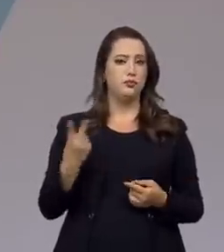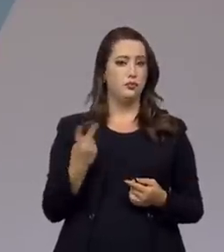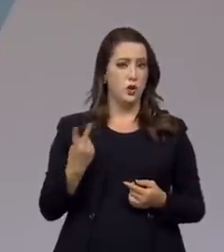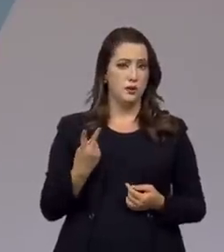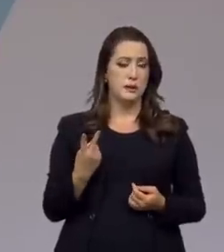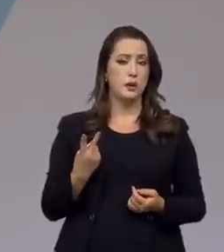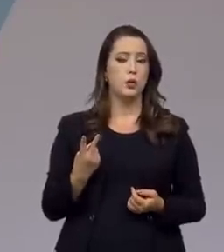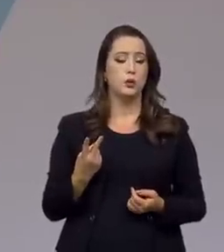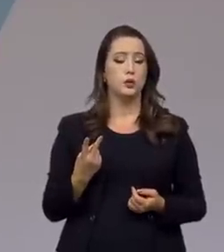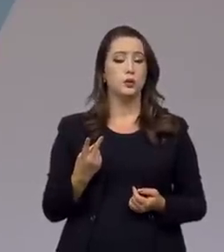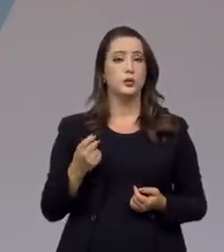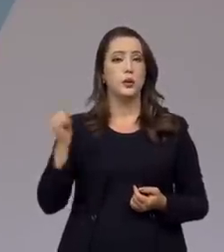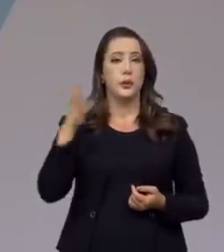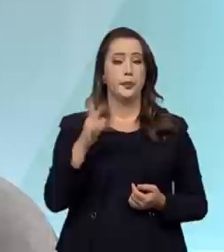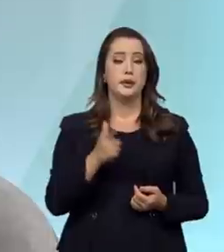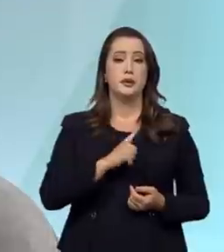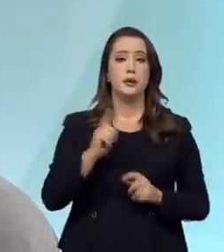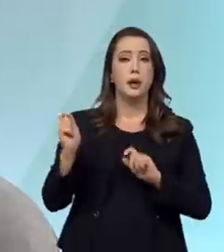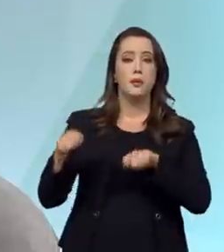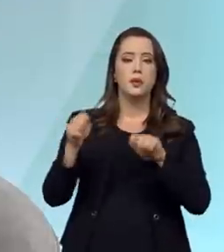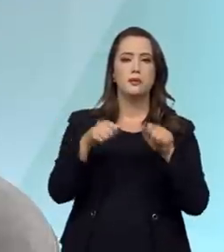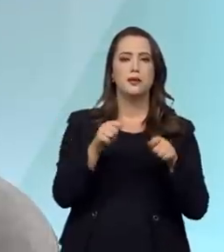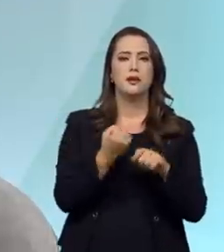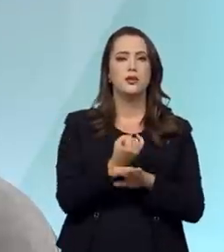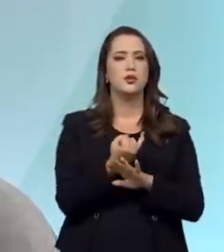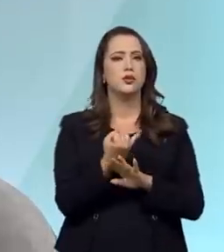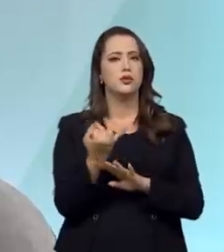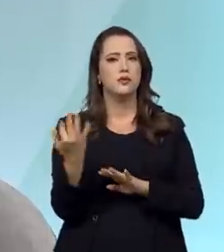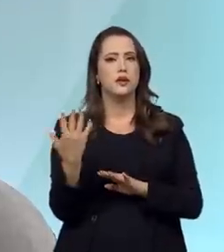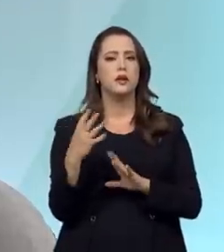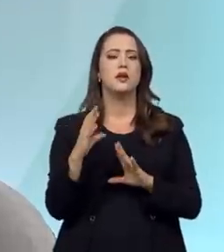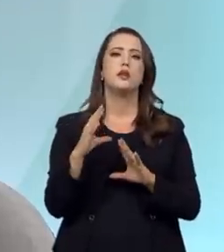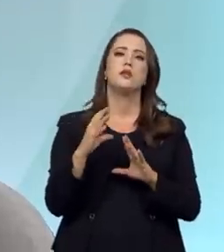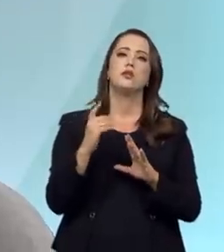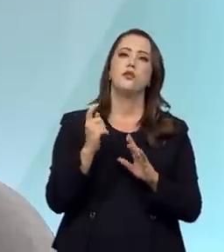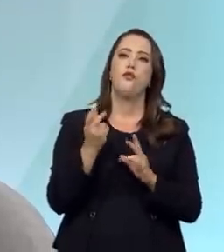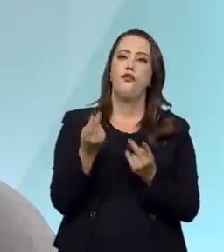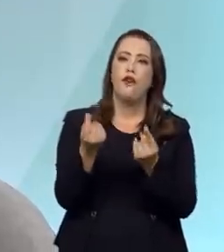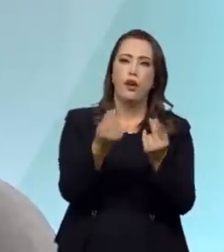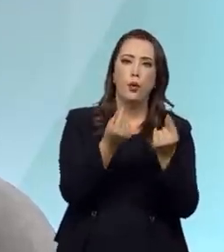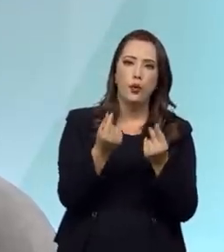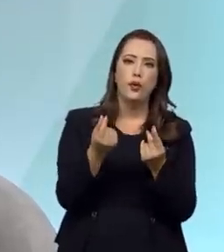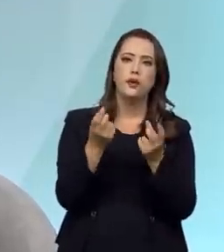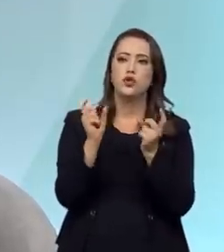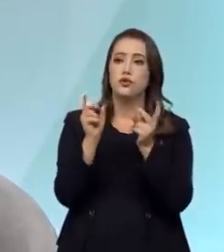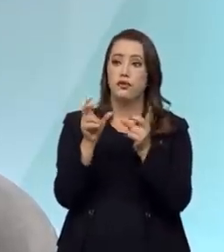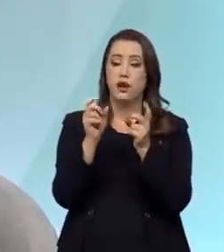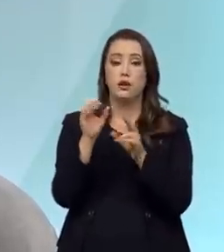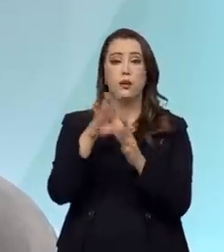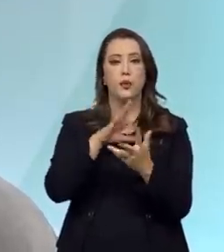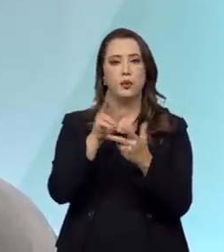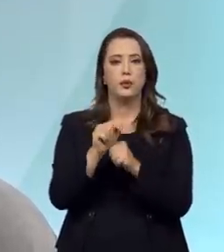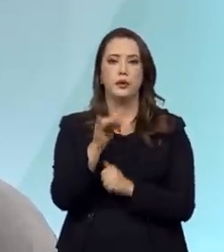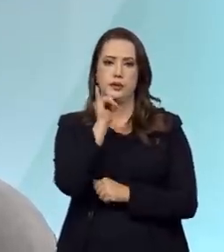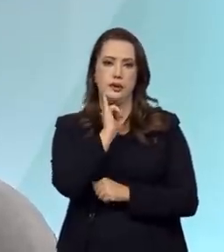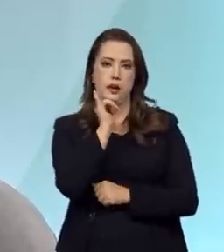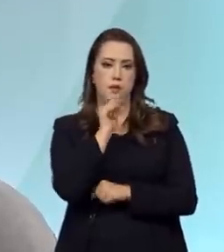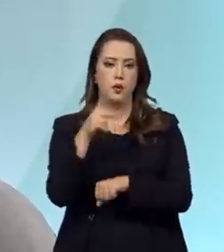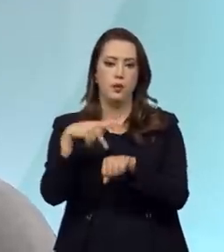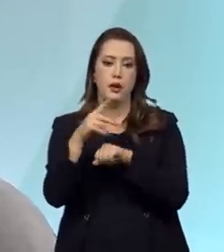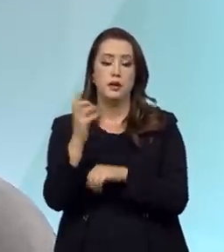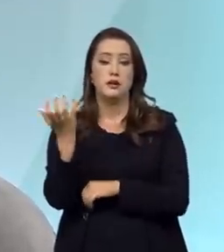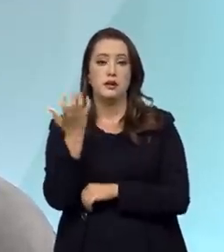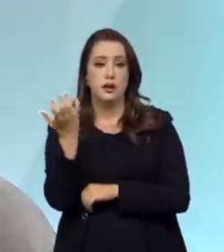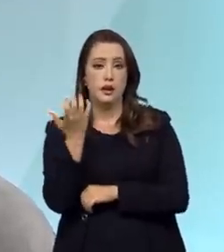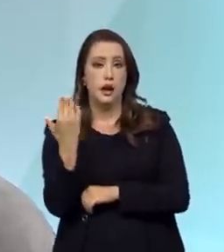Brasil terá uma possibilidade e uma diversidade de Krebs a oferecer para o mundo tão os países que quiserem comprar um crédito de